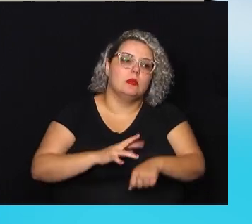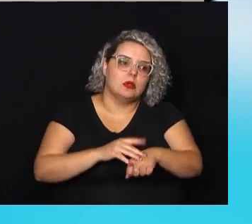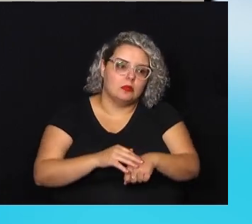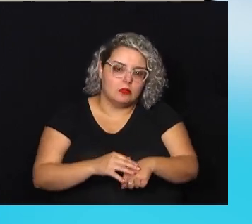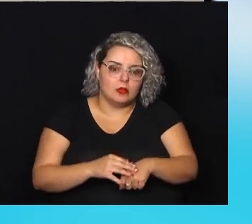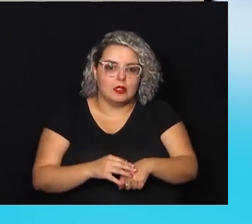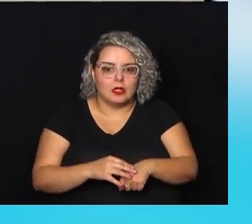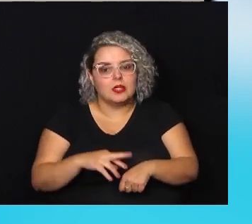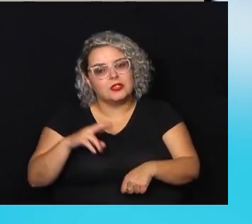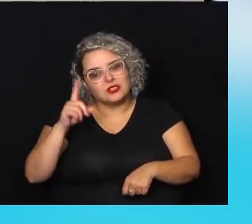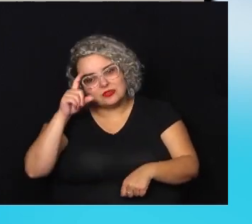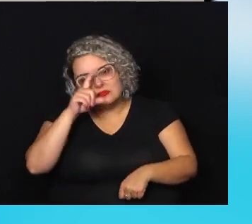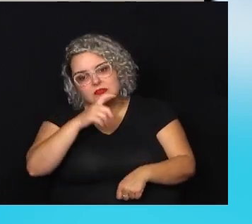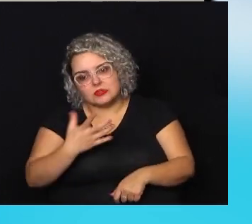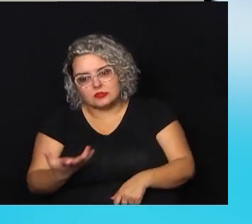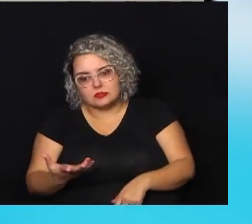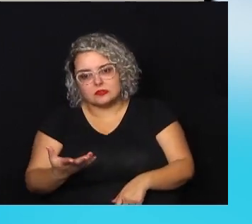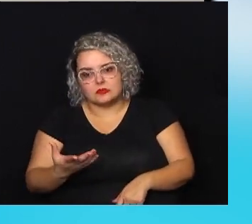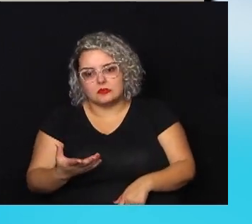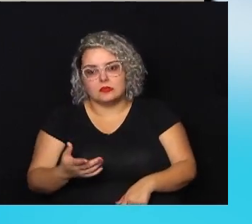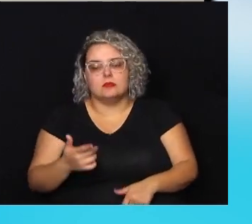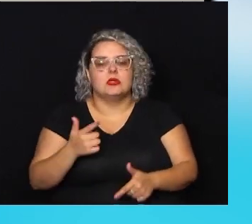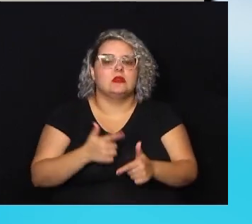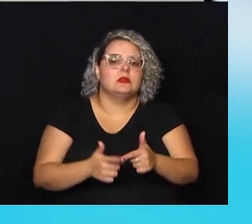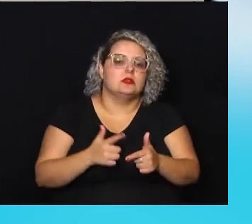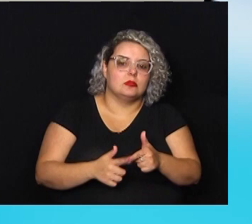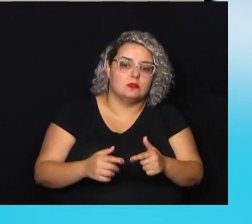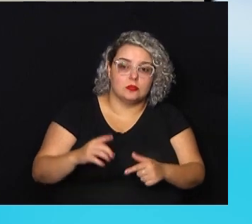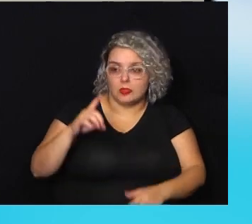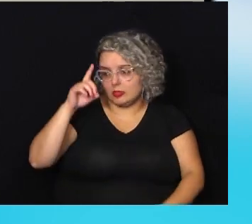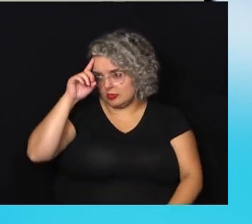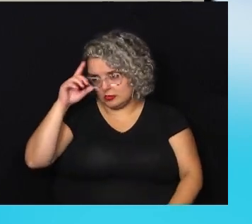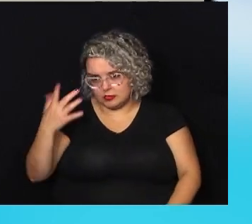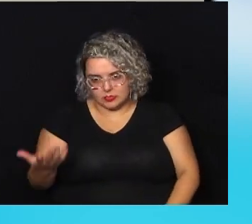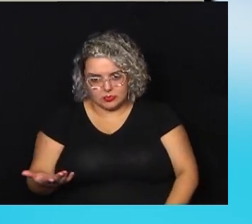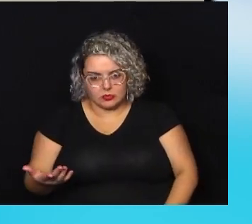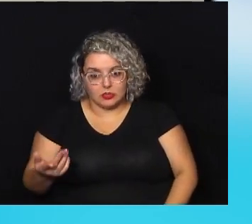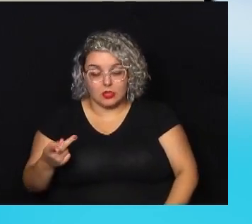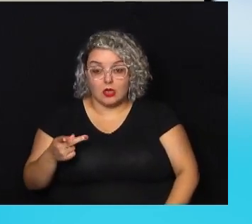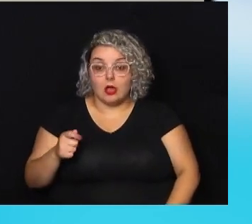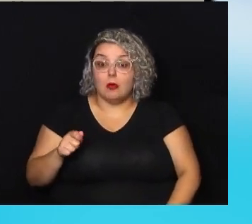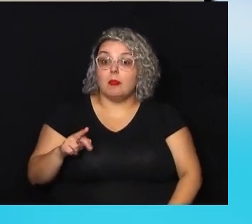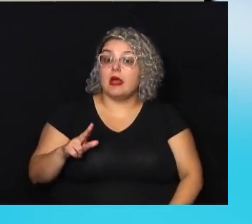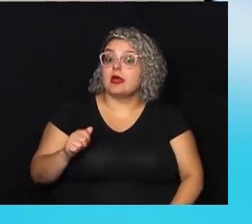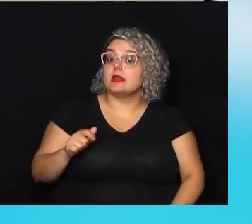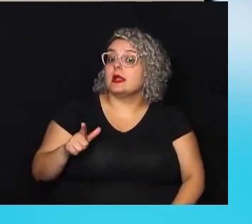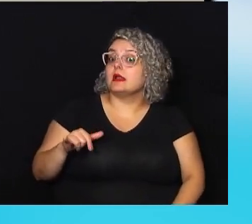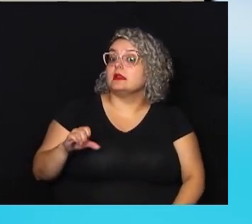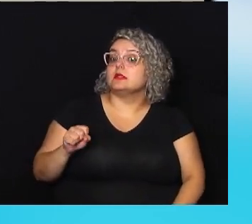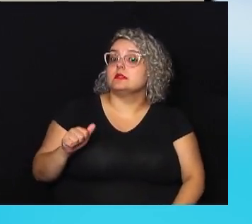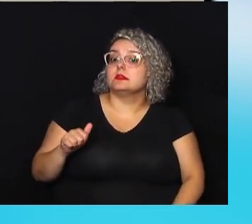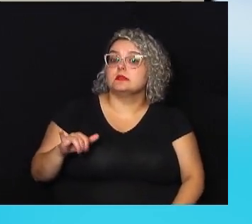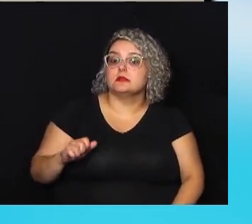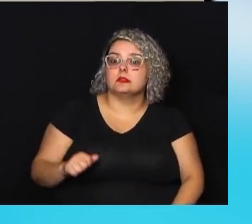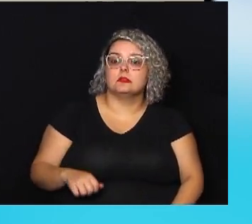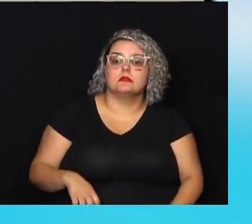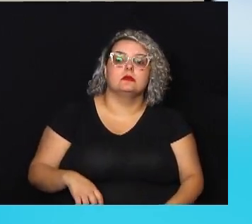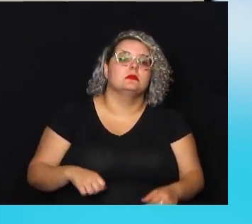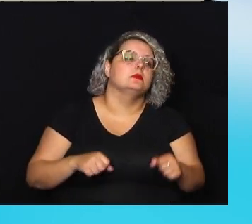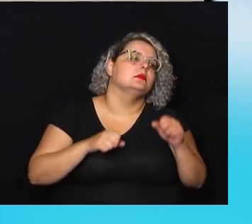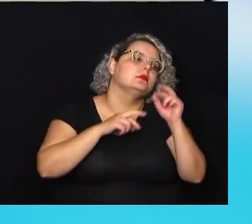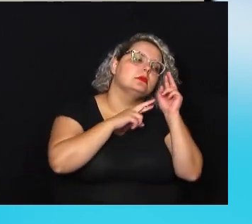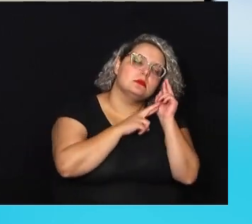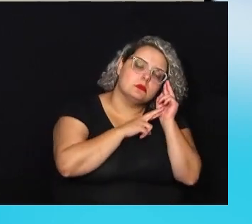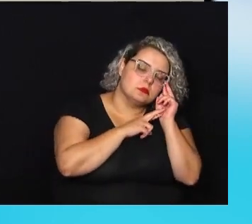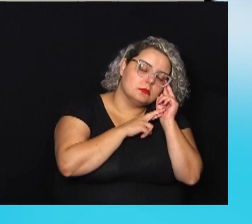uma doença bem menos comum, mas que também vai gerar ataques de sono durante o dia, pode gerar paralisia